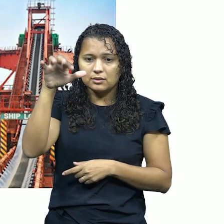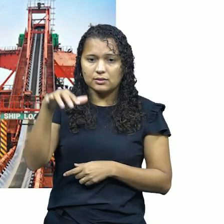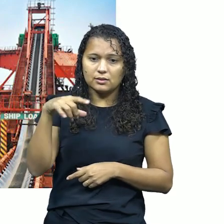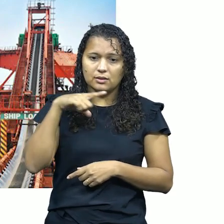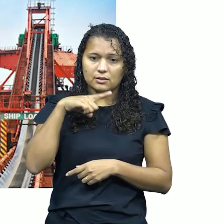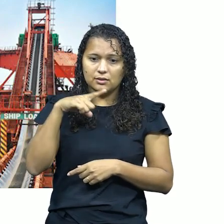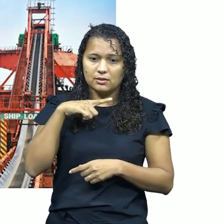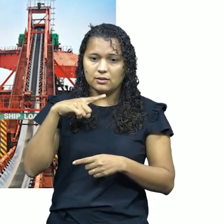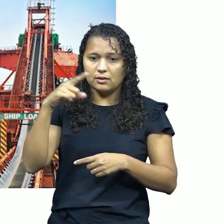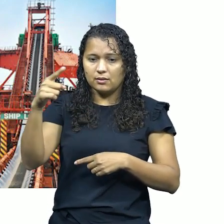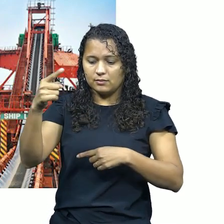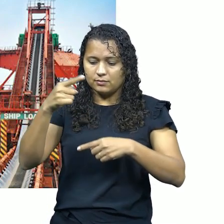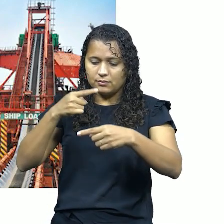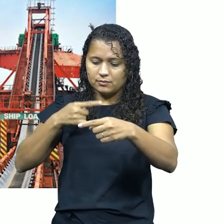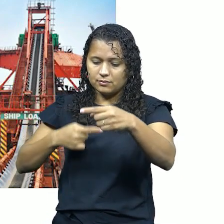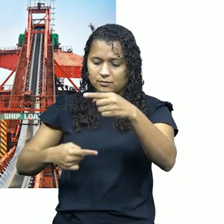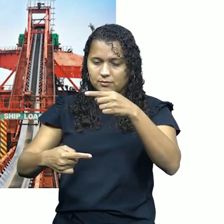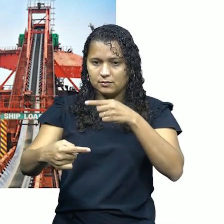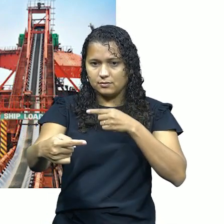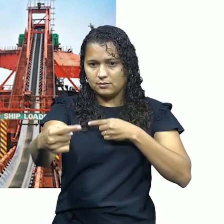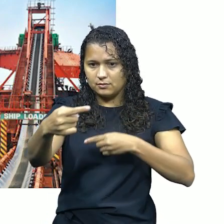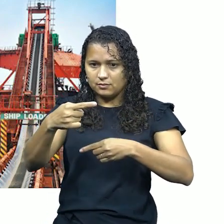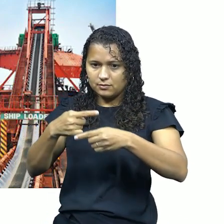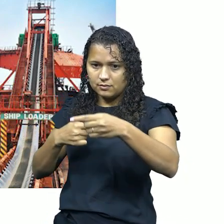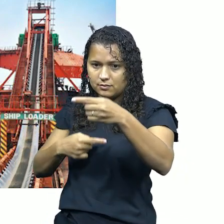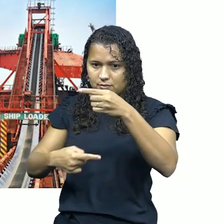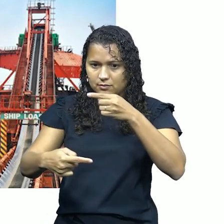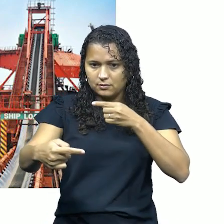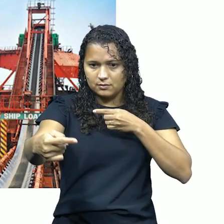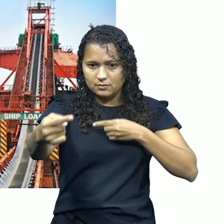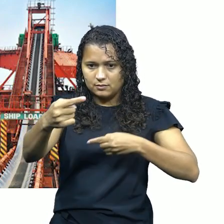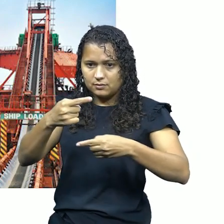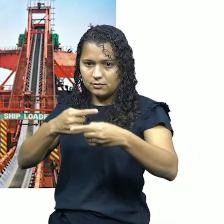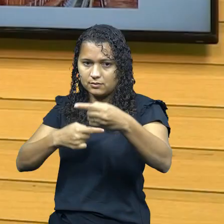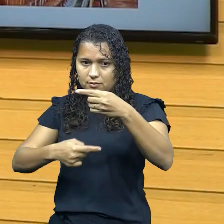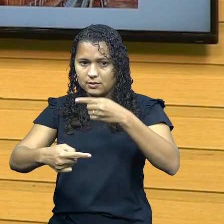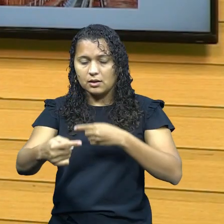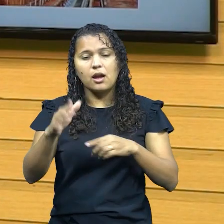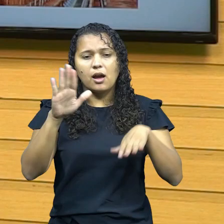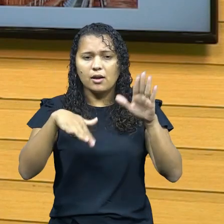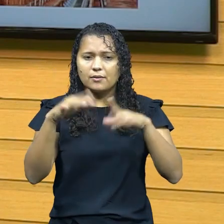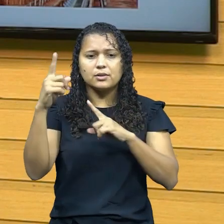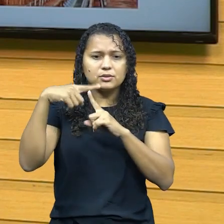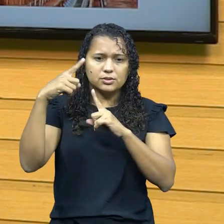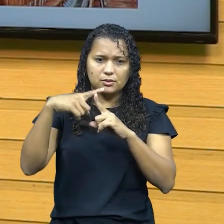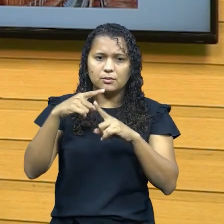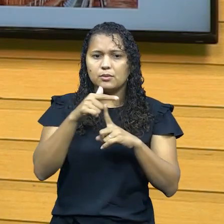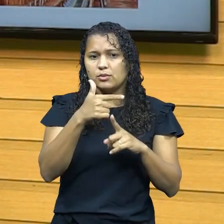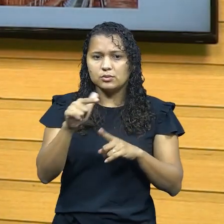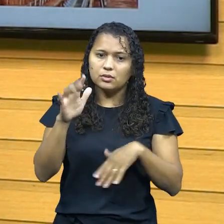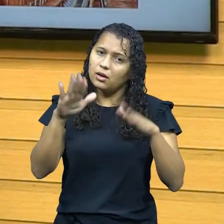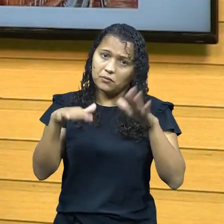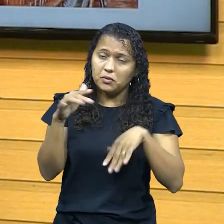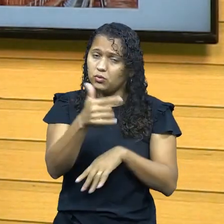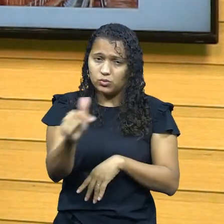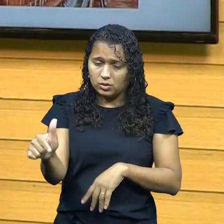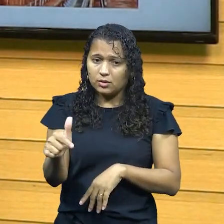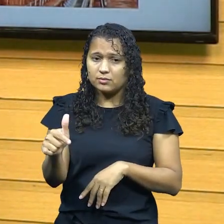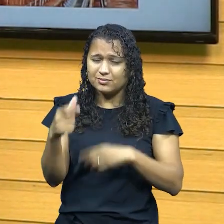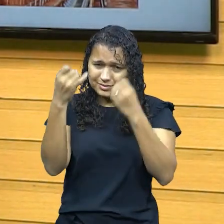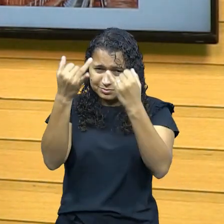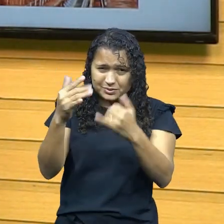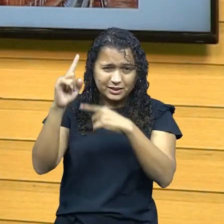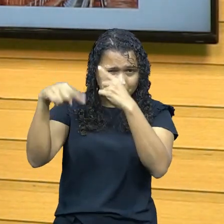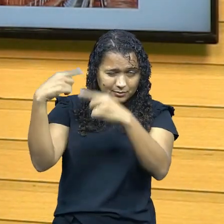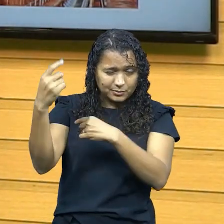uma correia, tá? A uma correia transportadora. Nem todo ship loader ele é acoplado a uma correia transportadora.